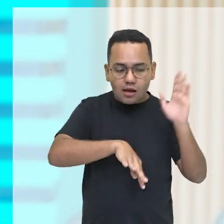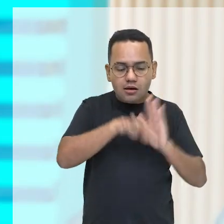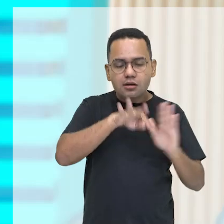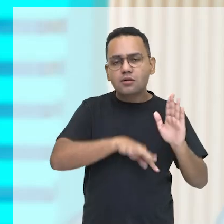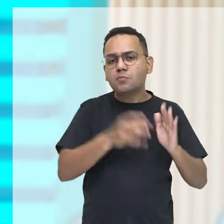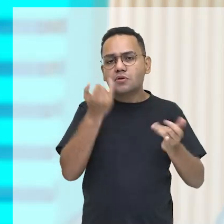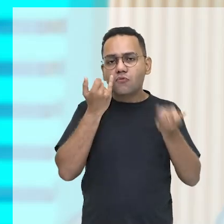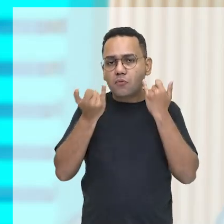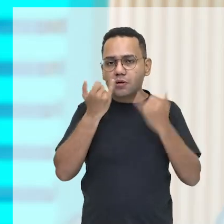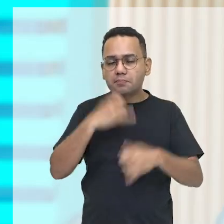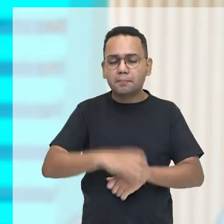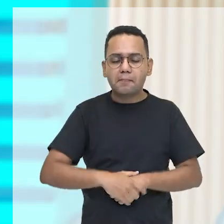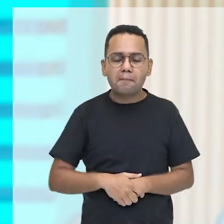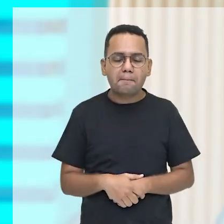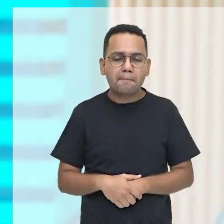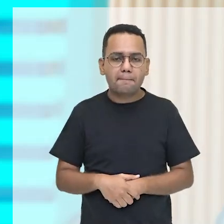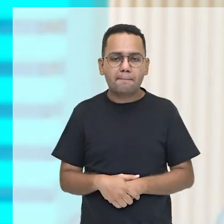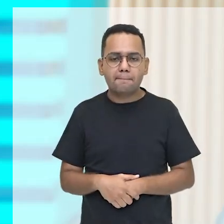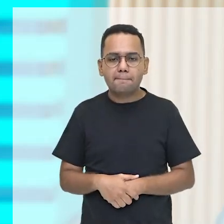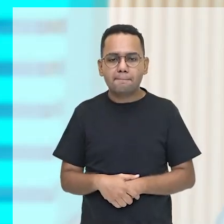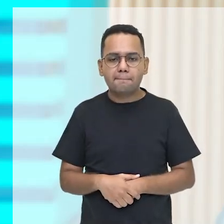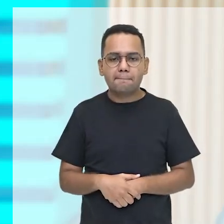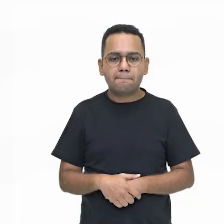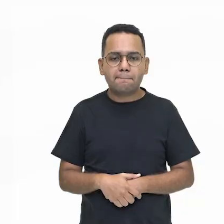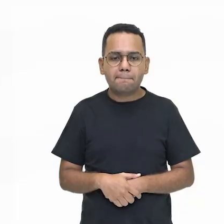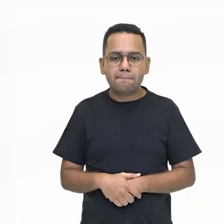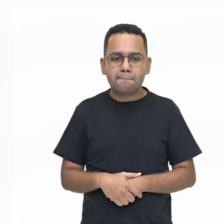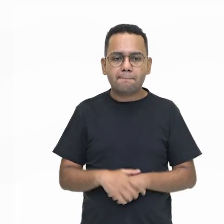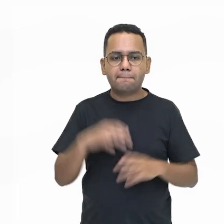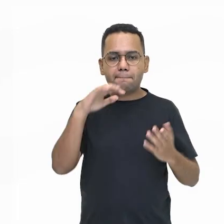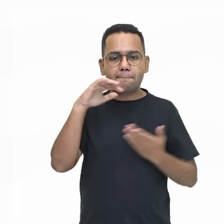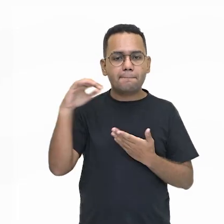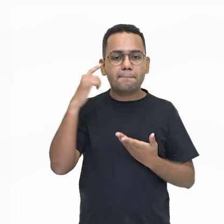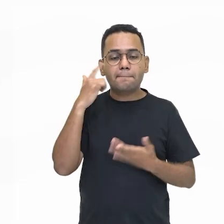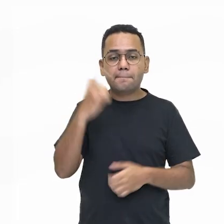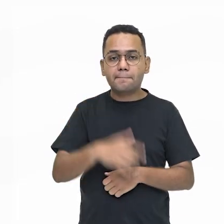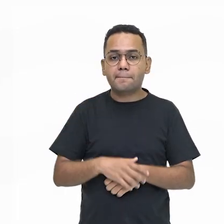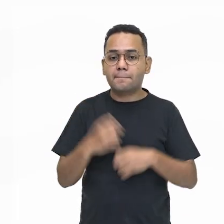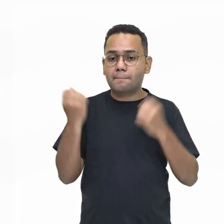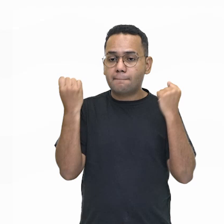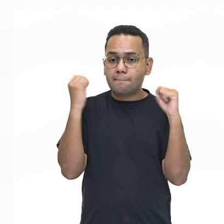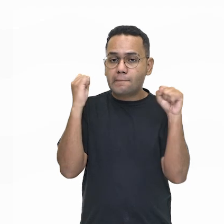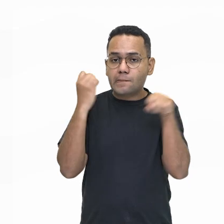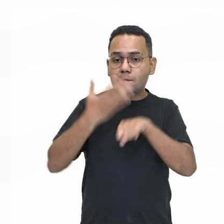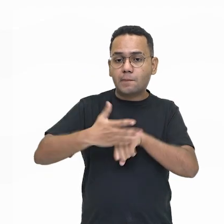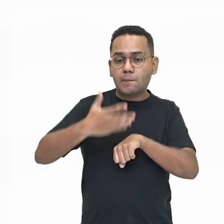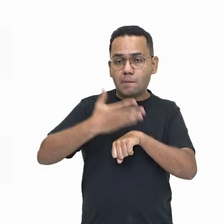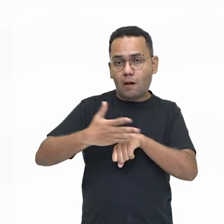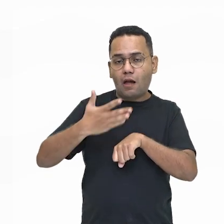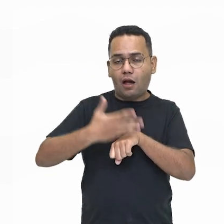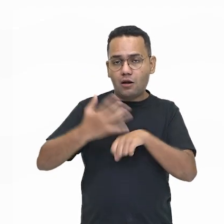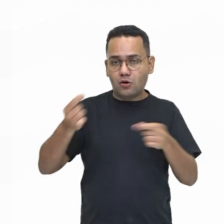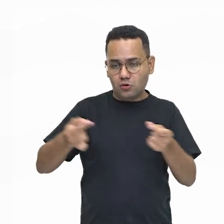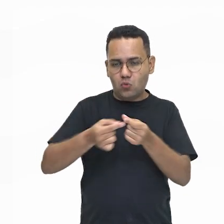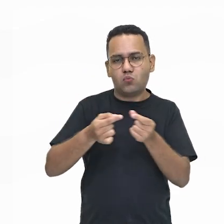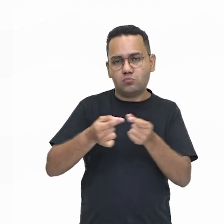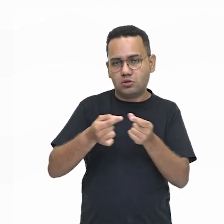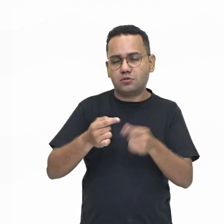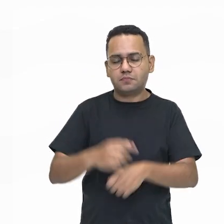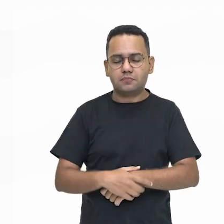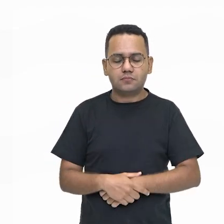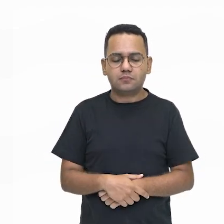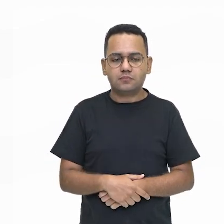doces. E quais são os exercícios físicos para pessoas com diabetes? Os exercícios recomendados